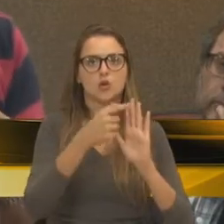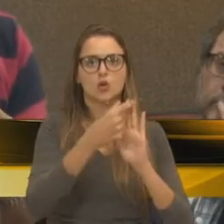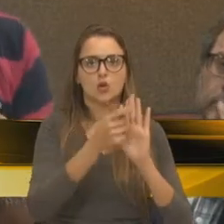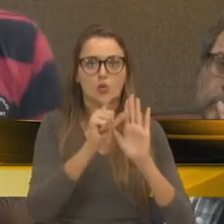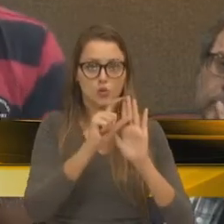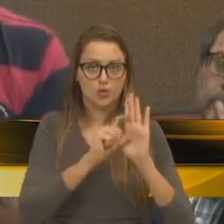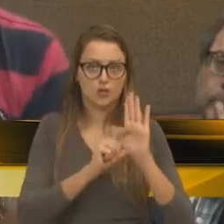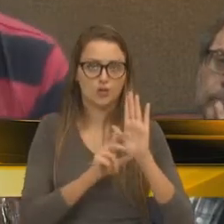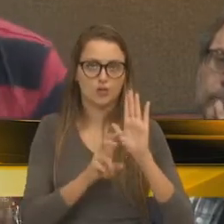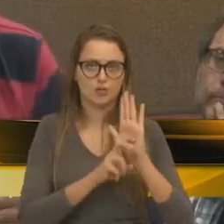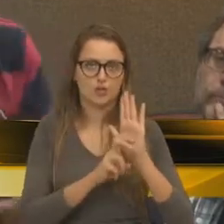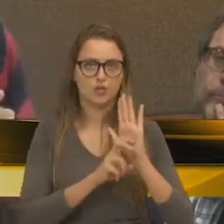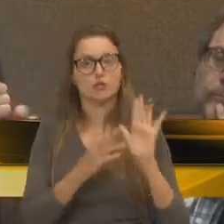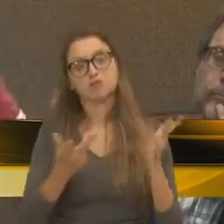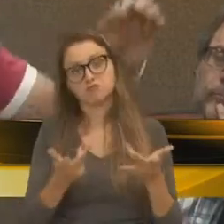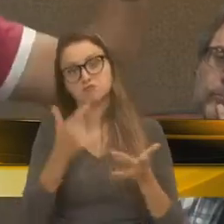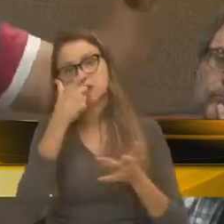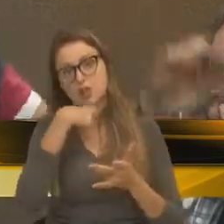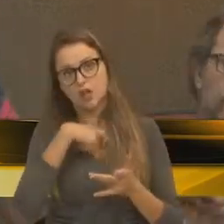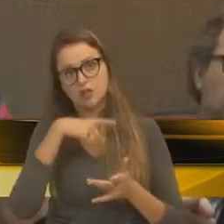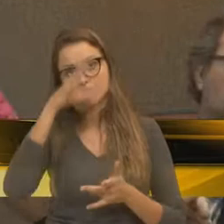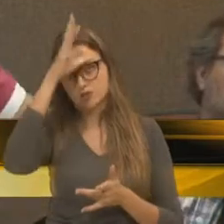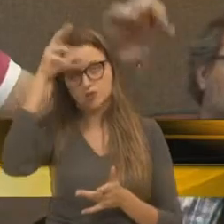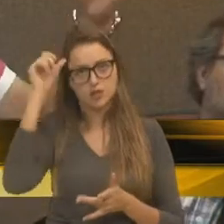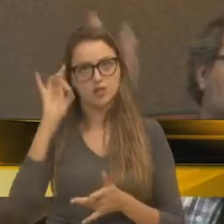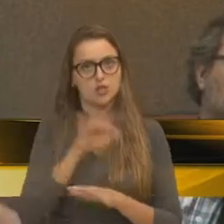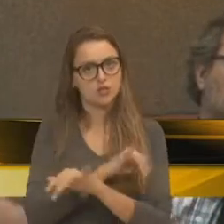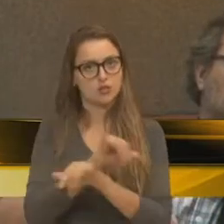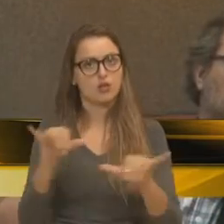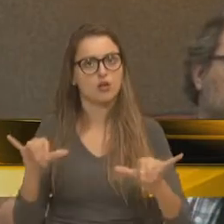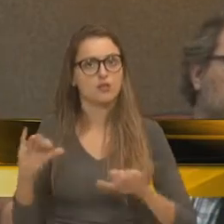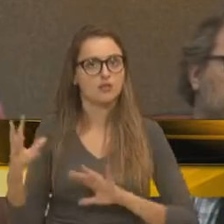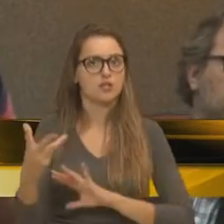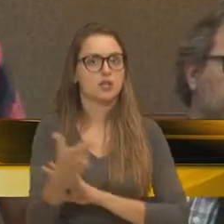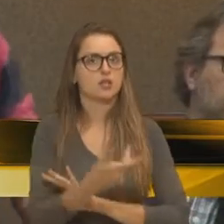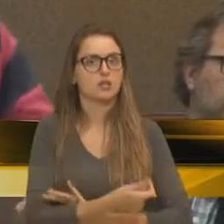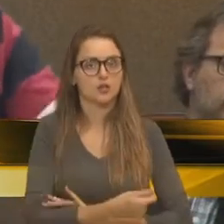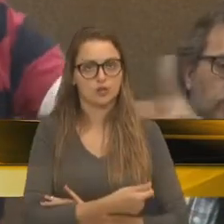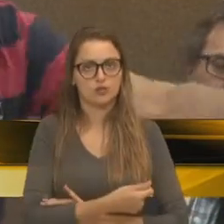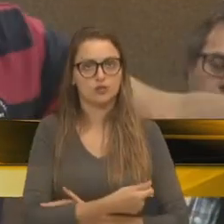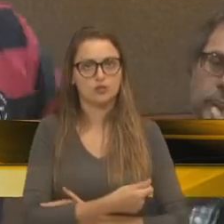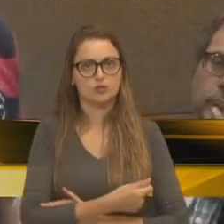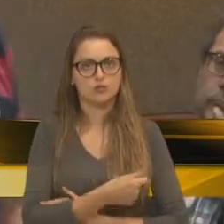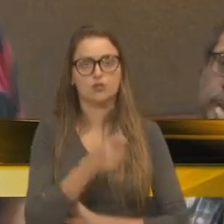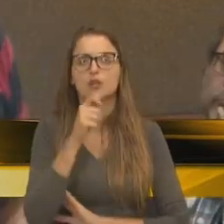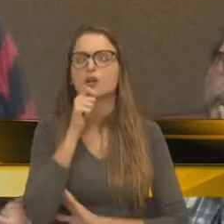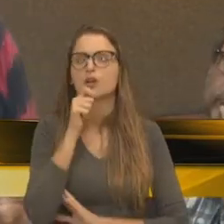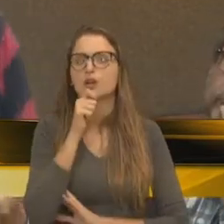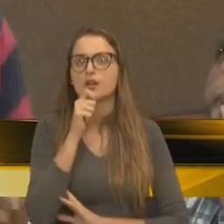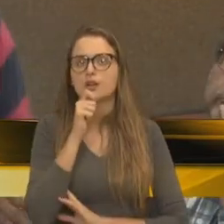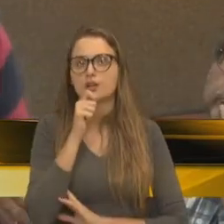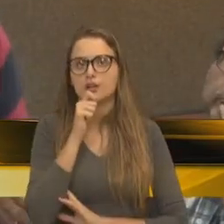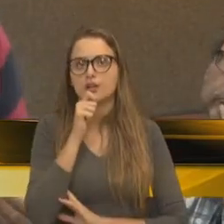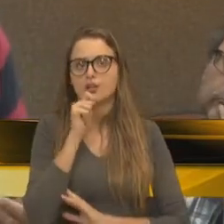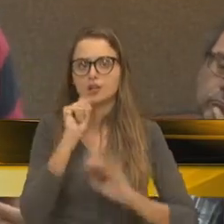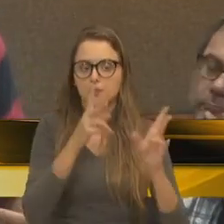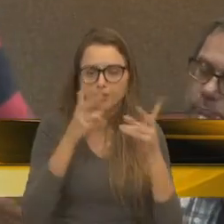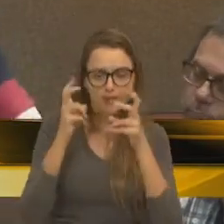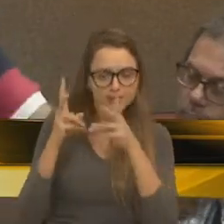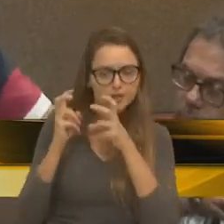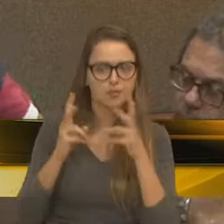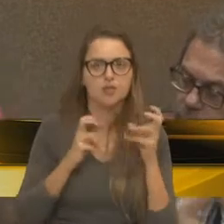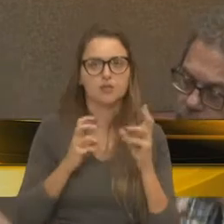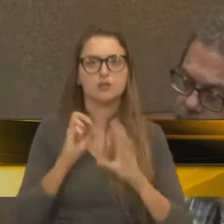provavelmente o executivo eu gosto de fazer esse alerta em primeira discussão ainda né percebendo que se